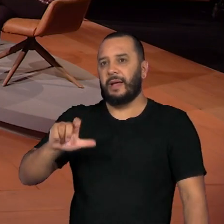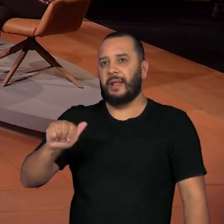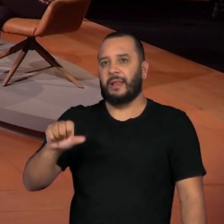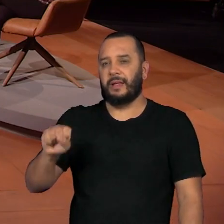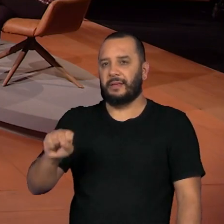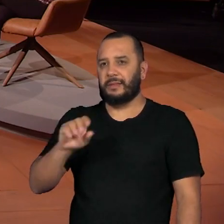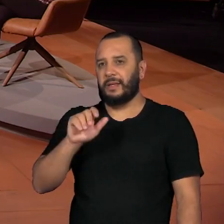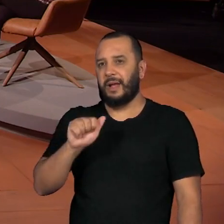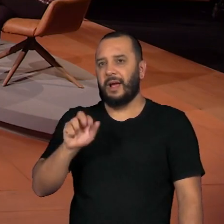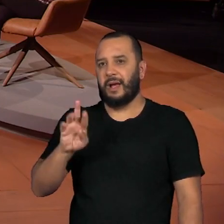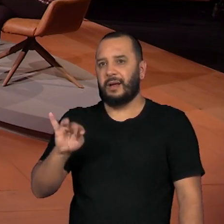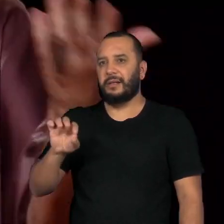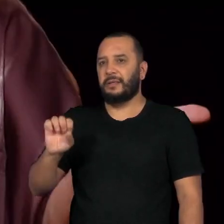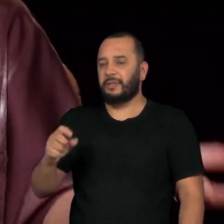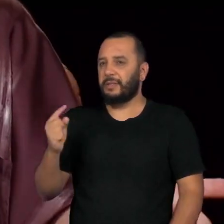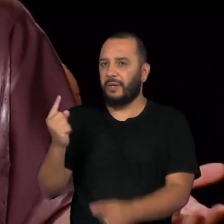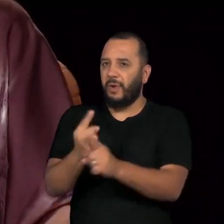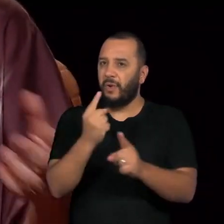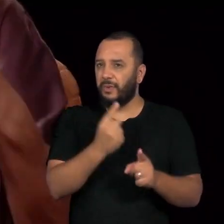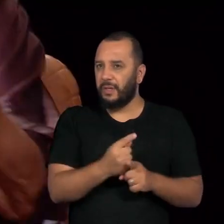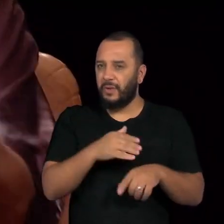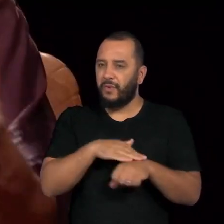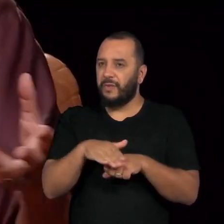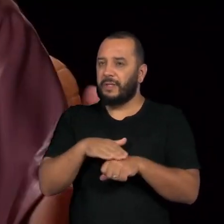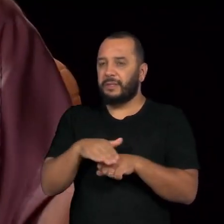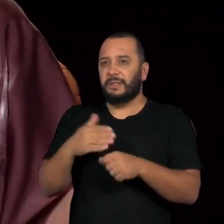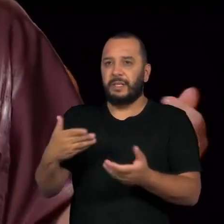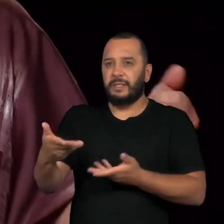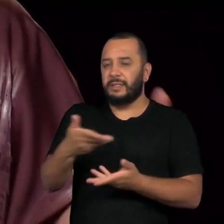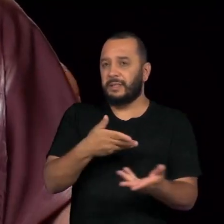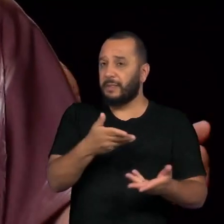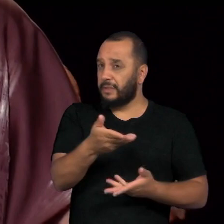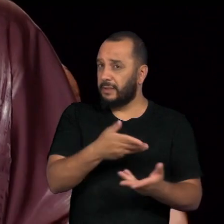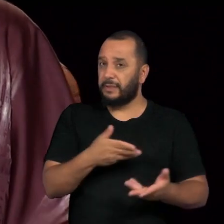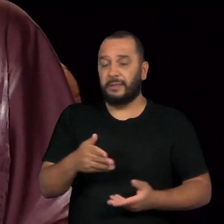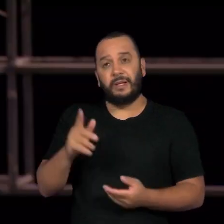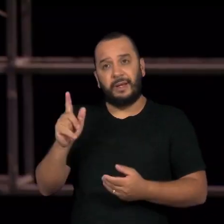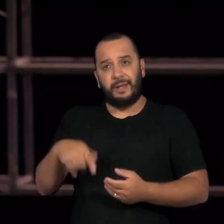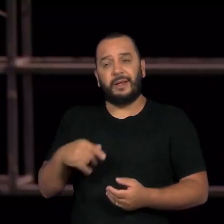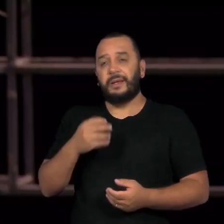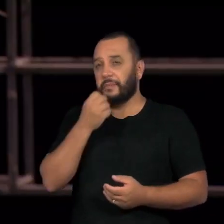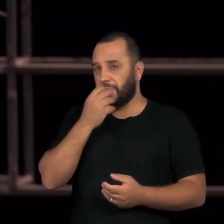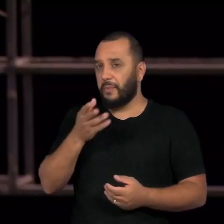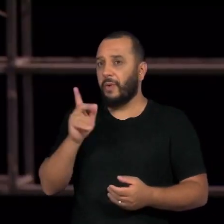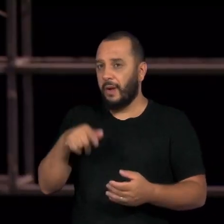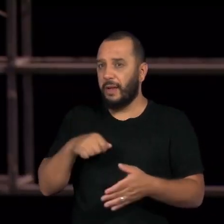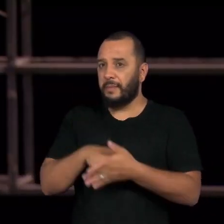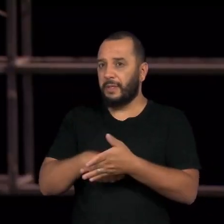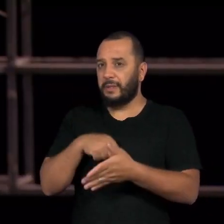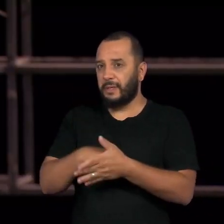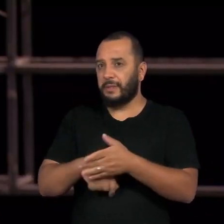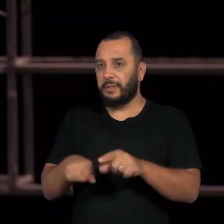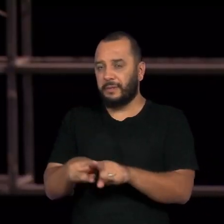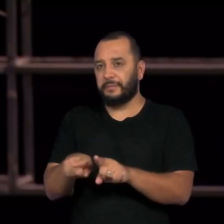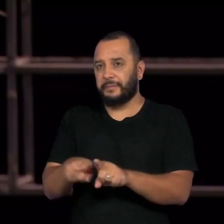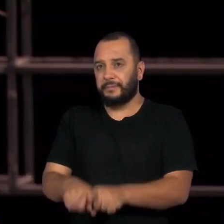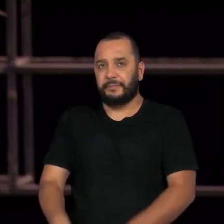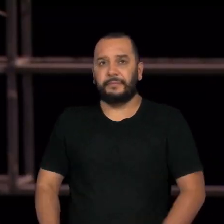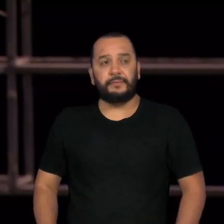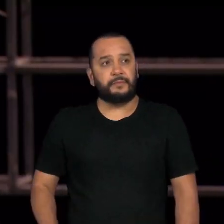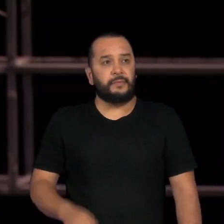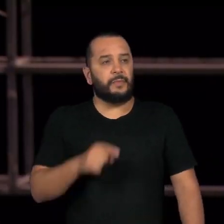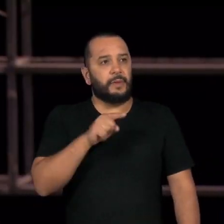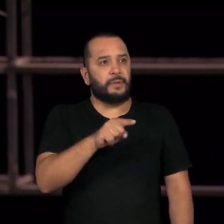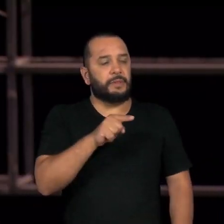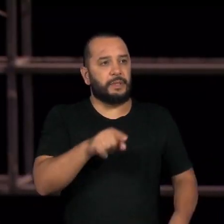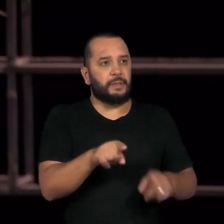encontrando, conversando, trocando ideias, sabe? Isso também era uma militância. Tata, e você, assim como muitos cineastas,